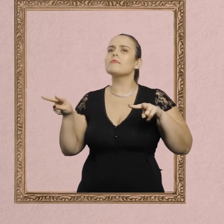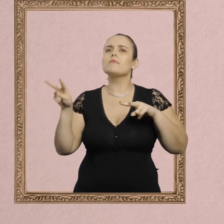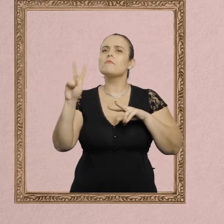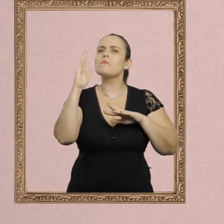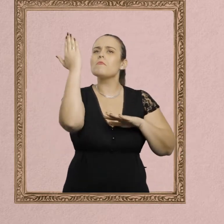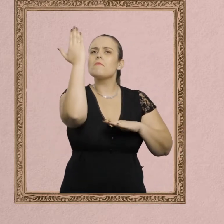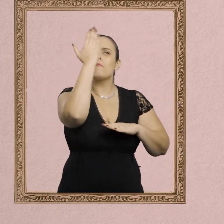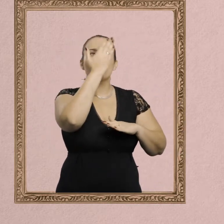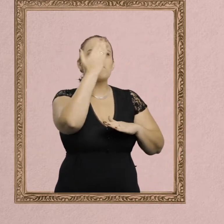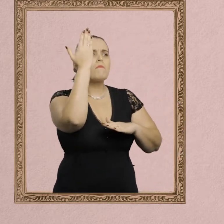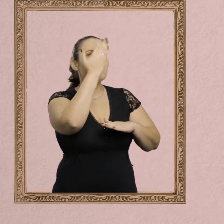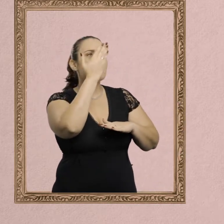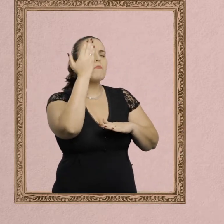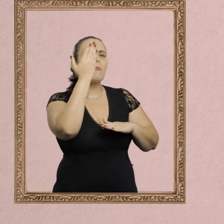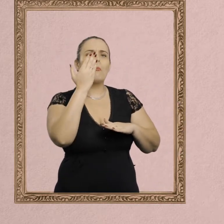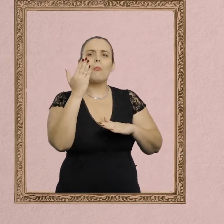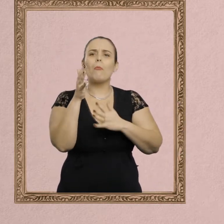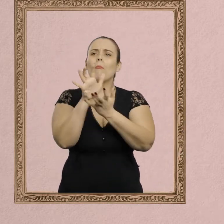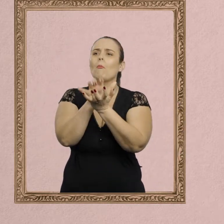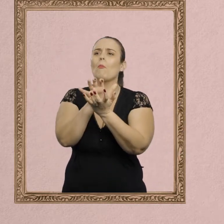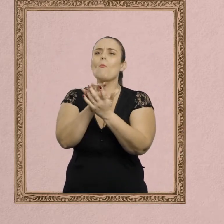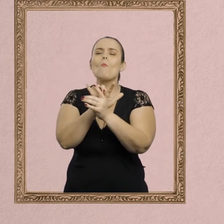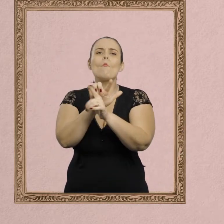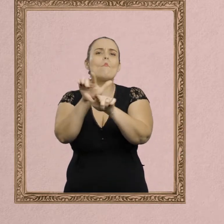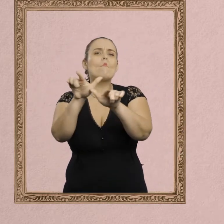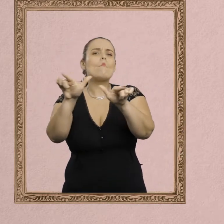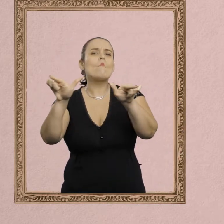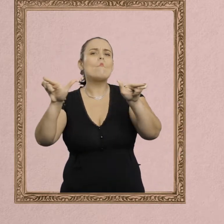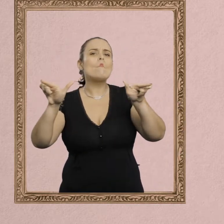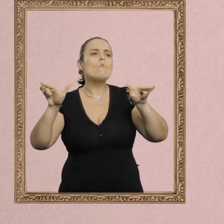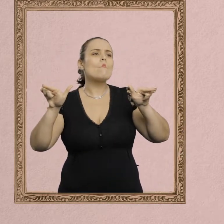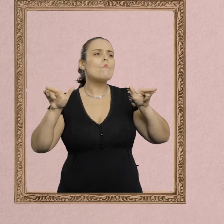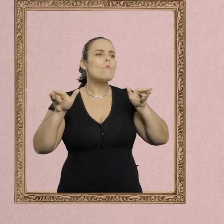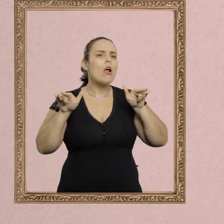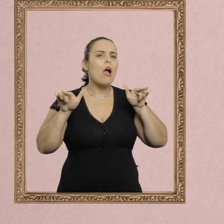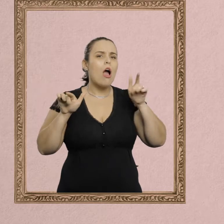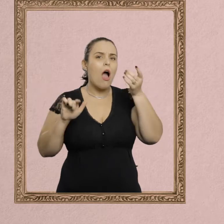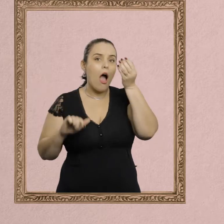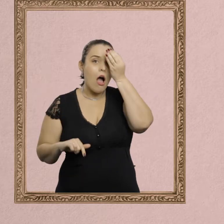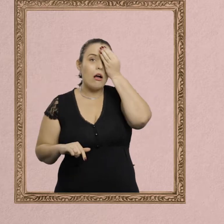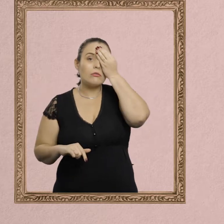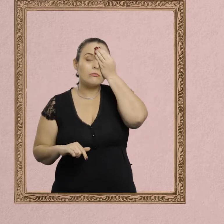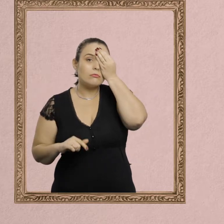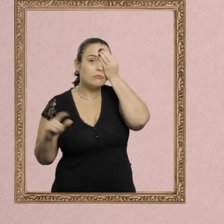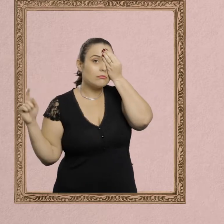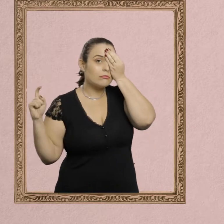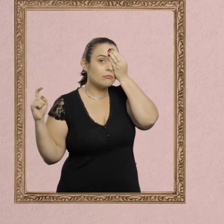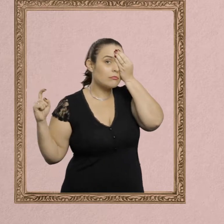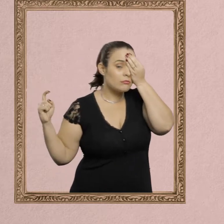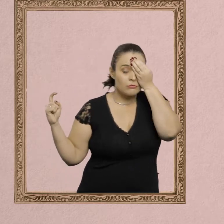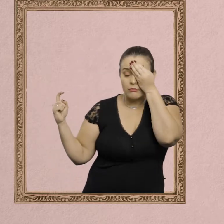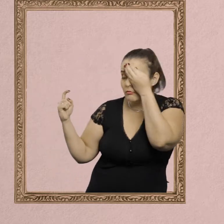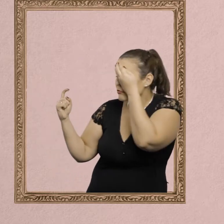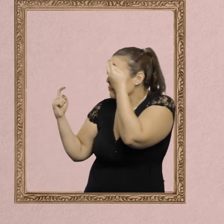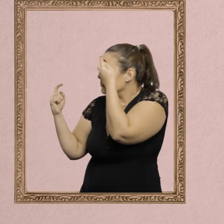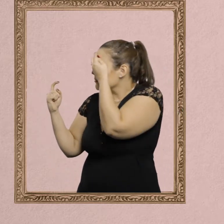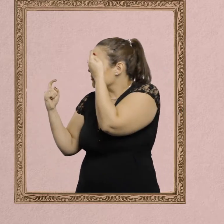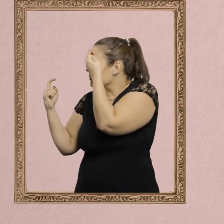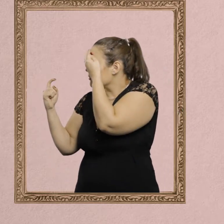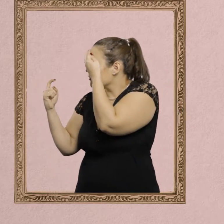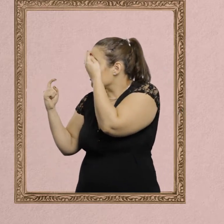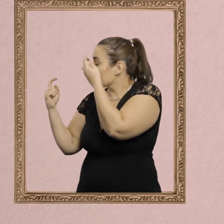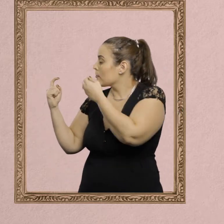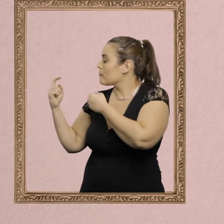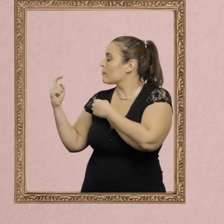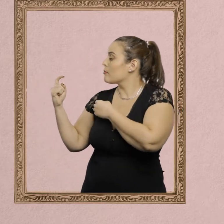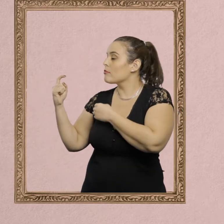os piratas não viram Peter, nem o crocodilo. Os piratas falaram para o capitão que estava tudo